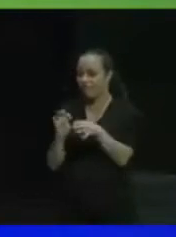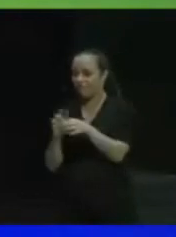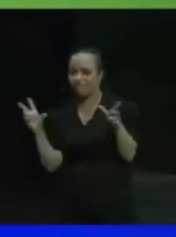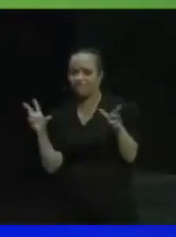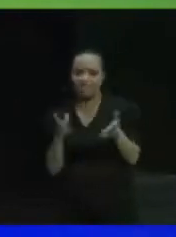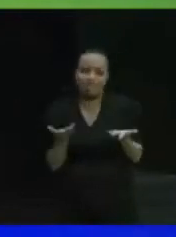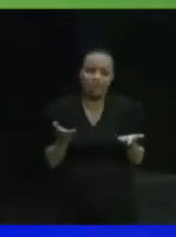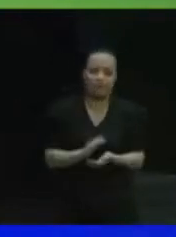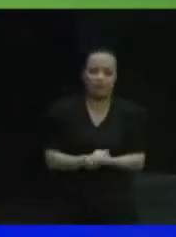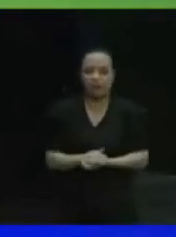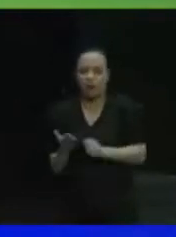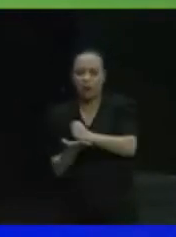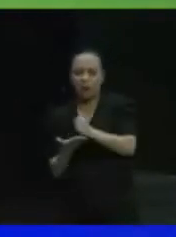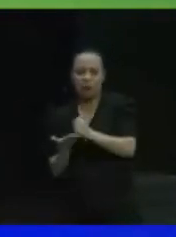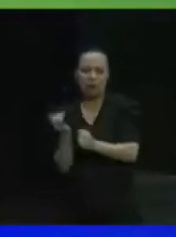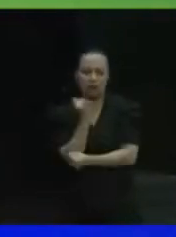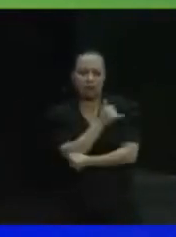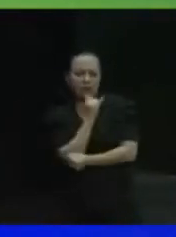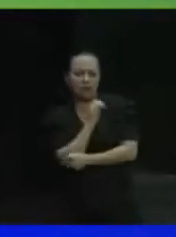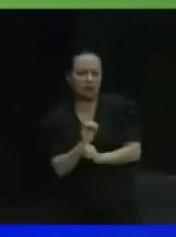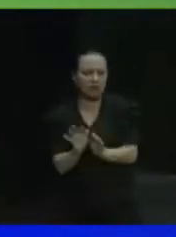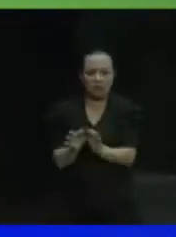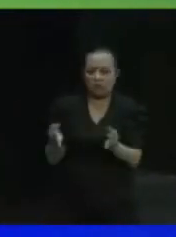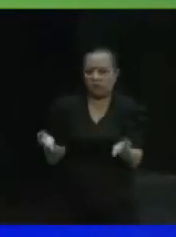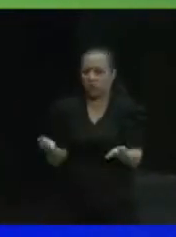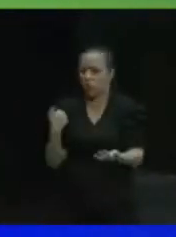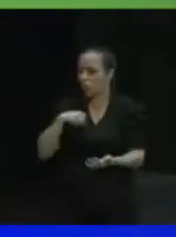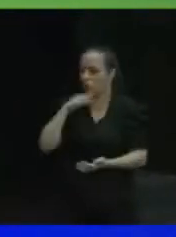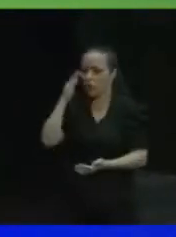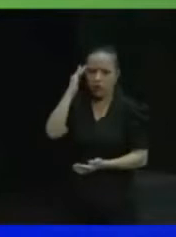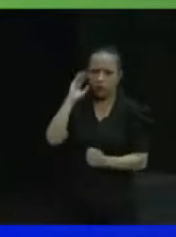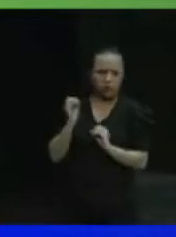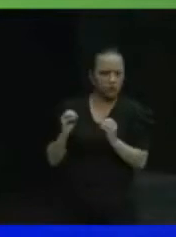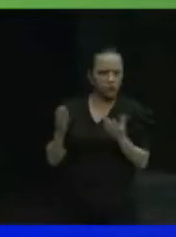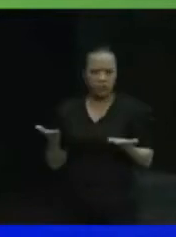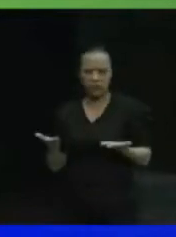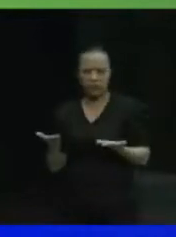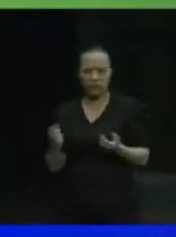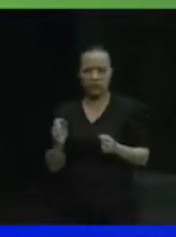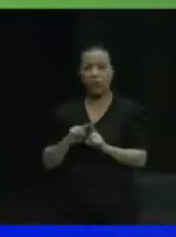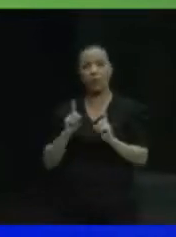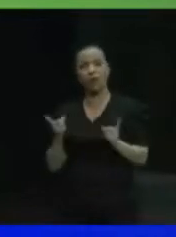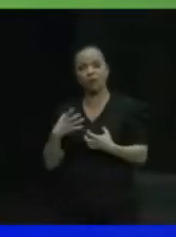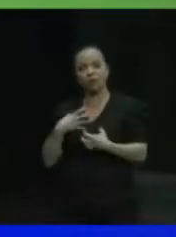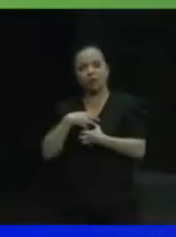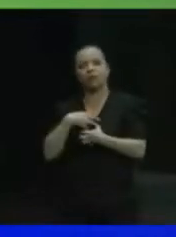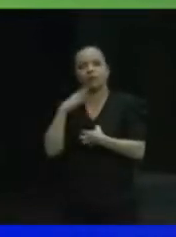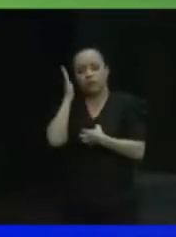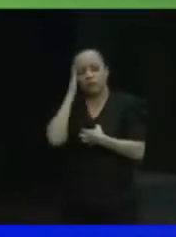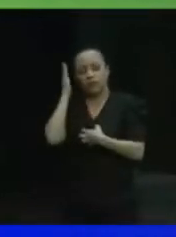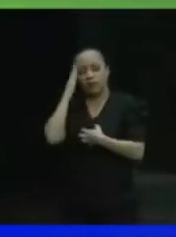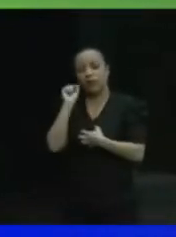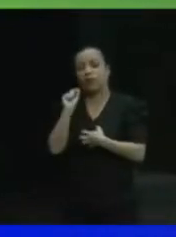formalismos ou argumentos que simplesmente não conseguimos entender. O que, no fundo, a gente entende é que